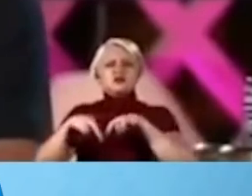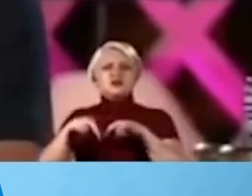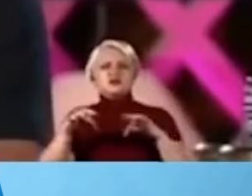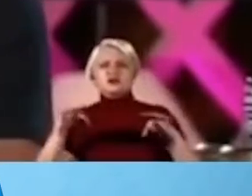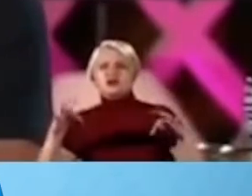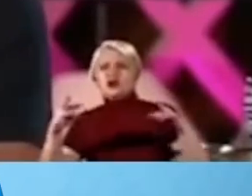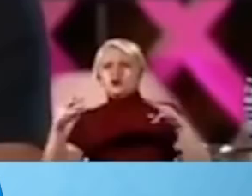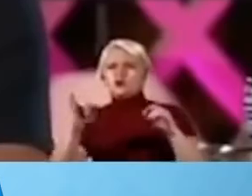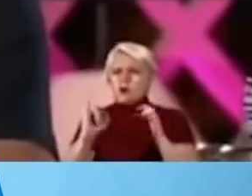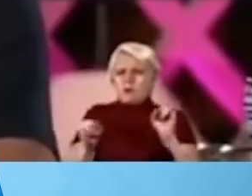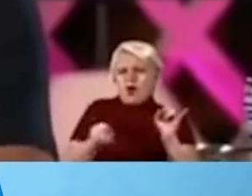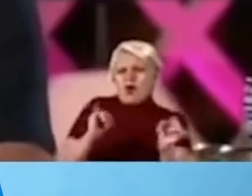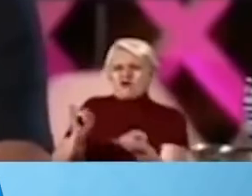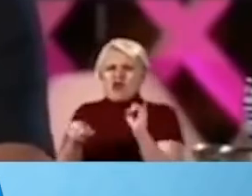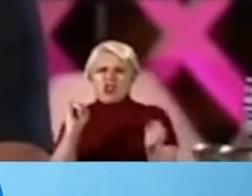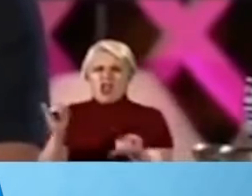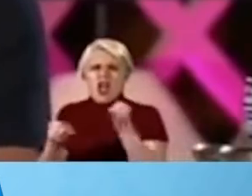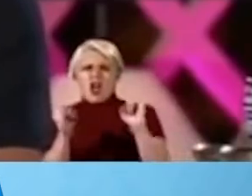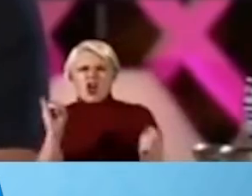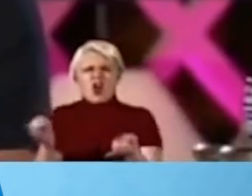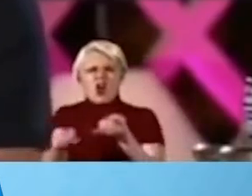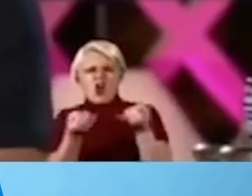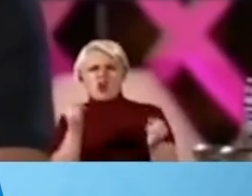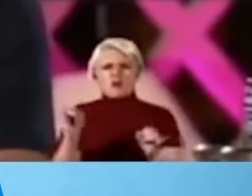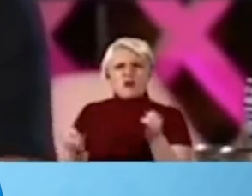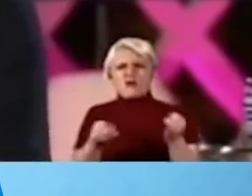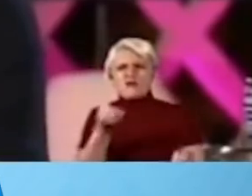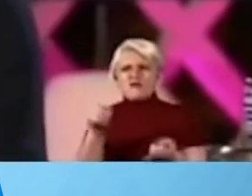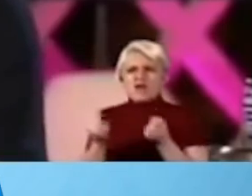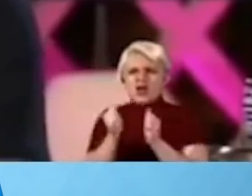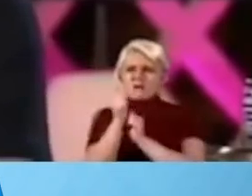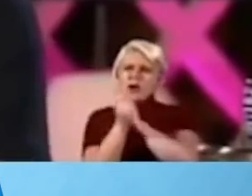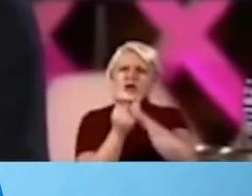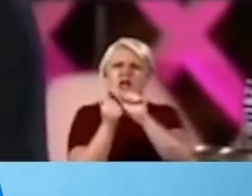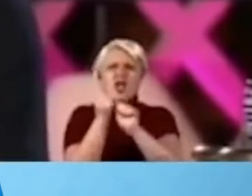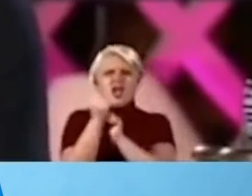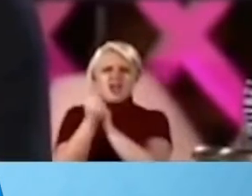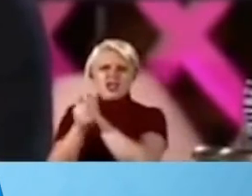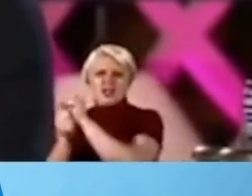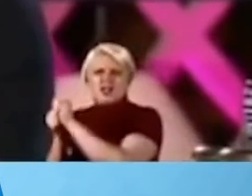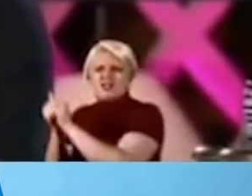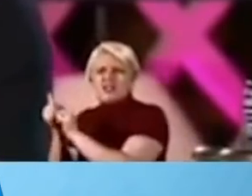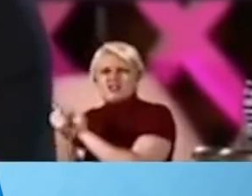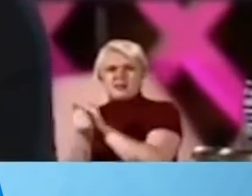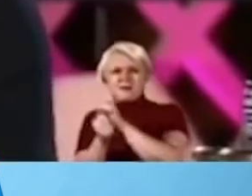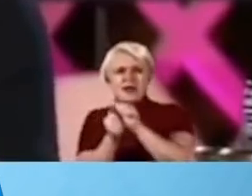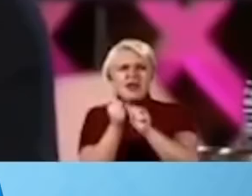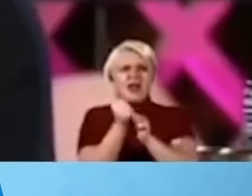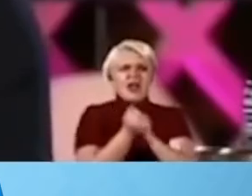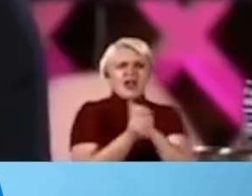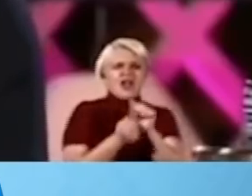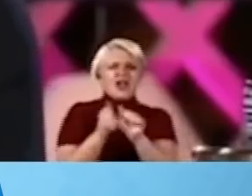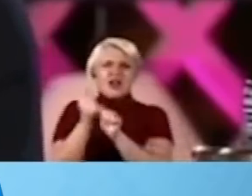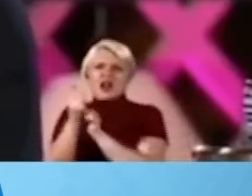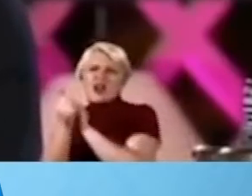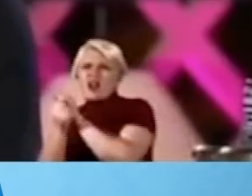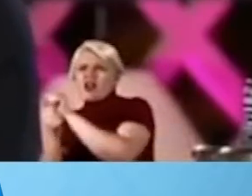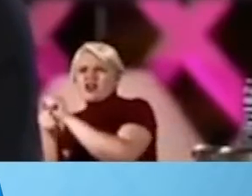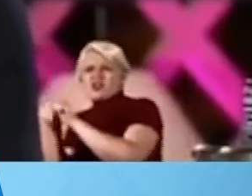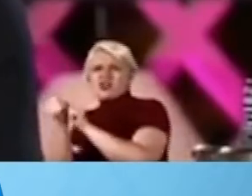todo mundo faz o filho é um beijo e nessa